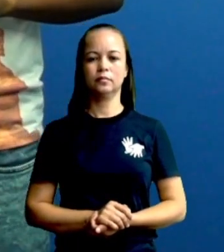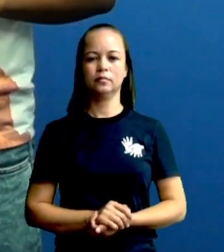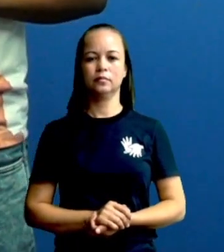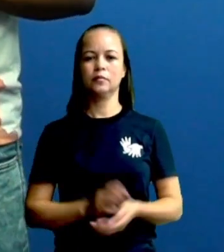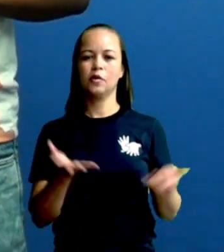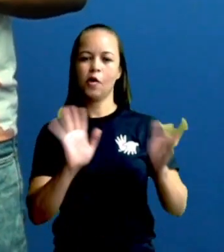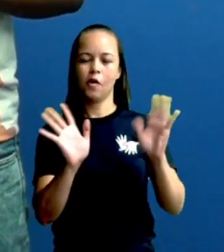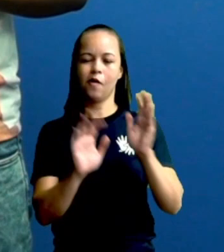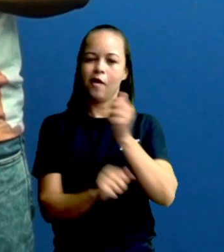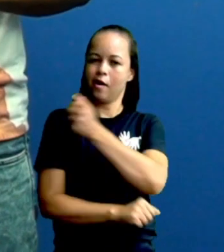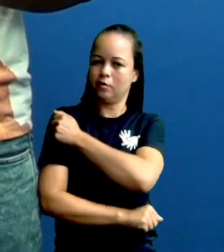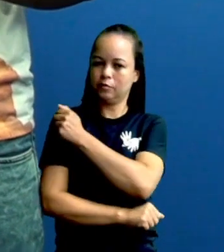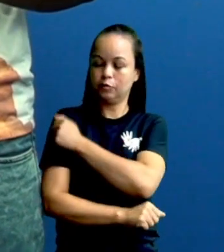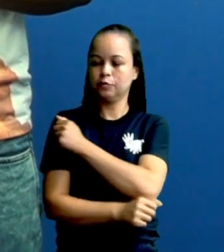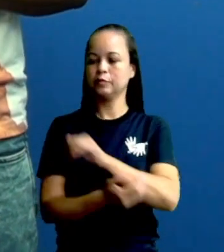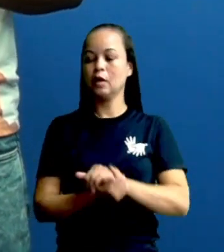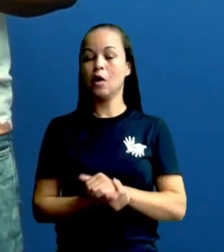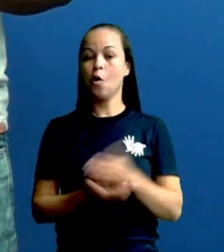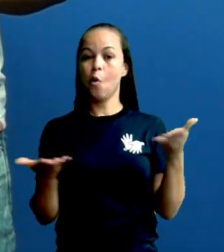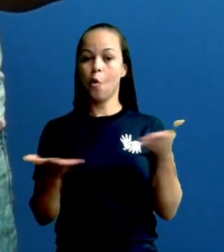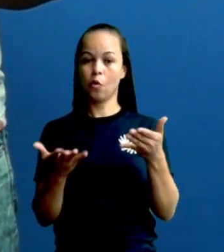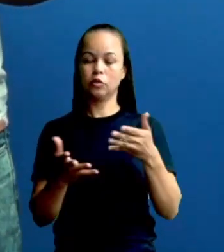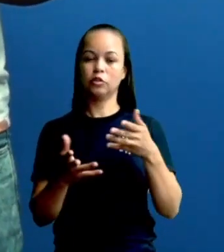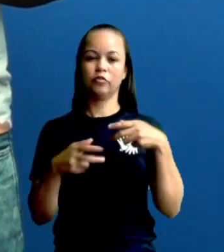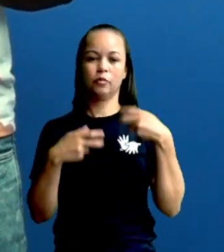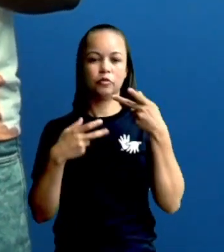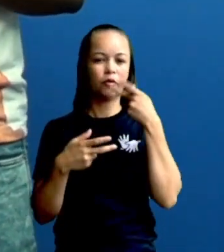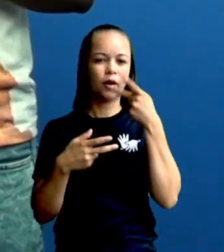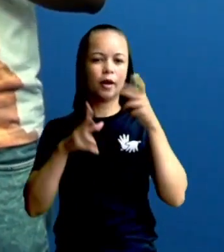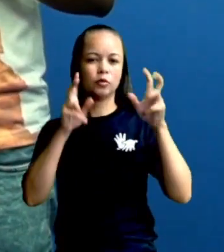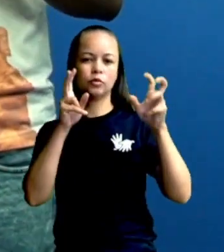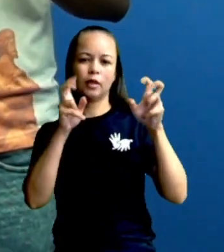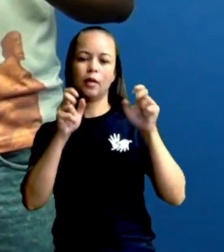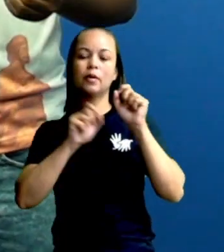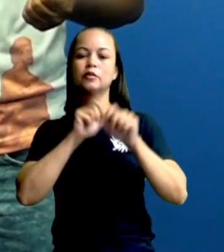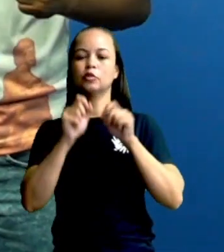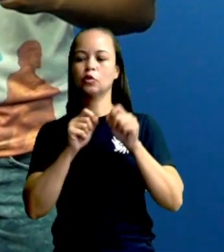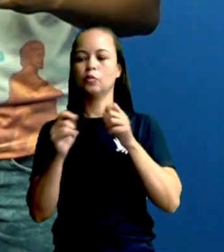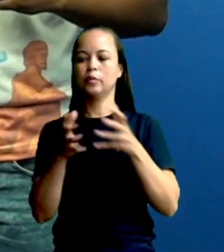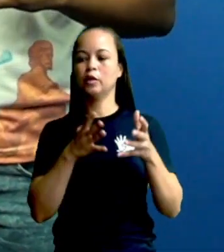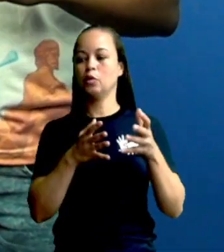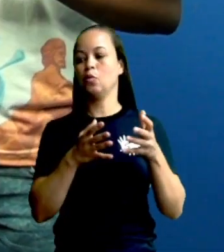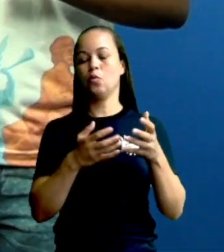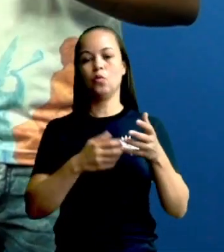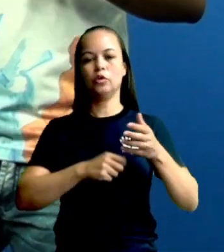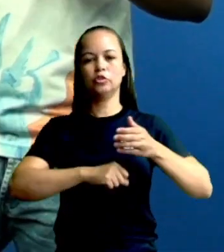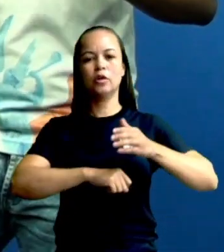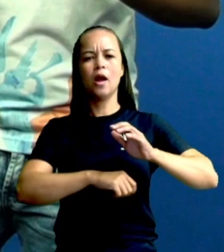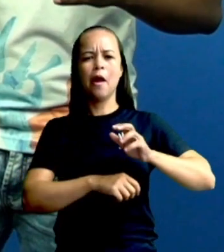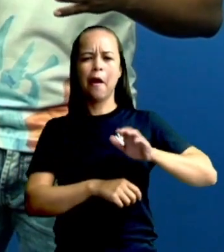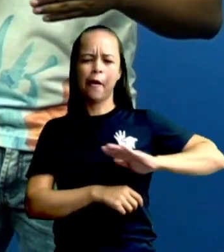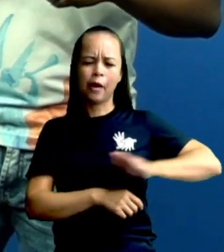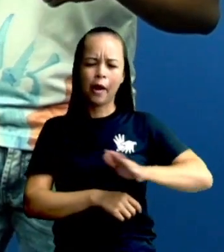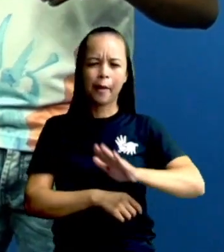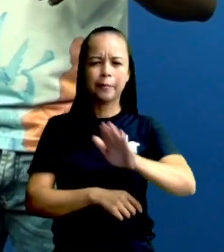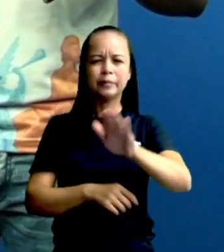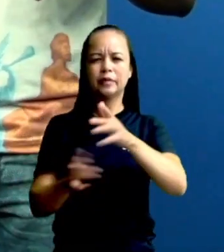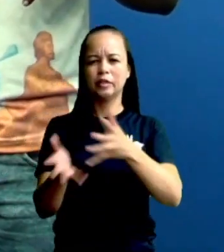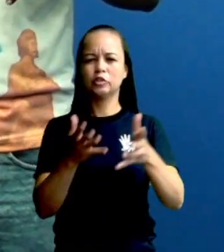Olá, pessoal! Hoje falaremos sobre os répteis, né? Sobre cobras, lagartos,